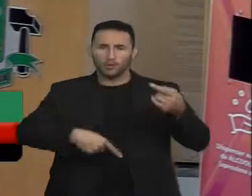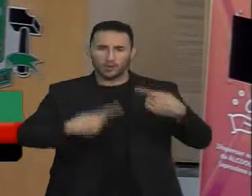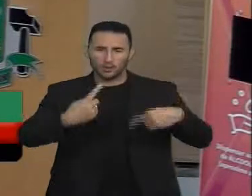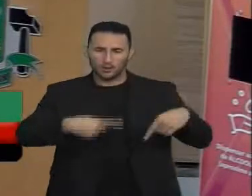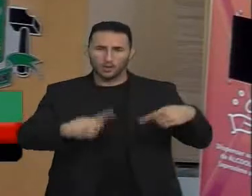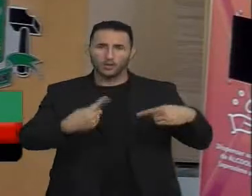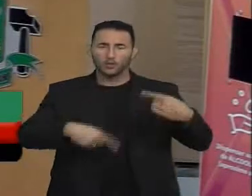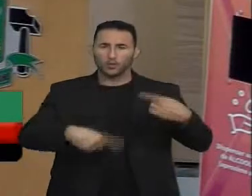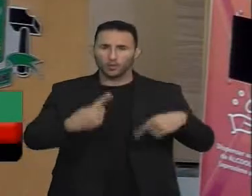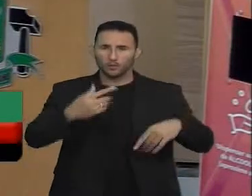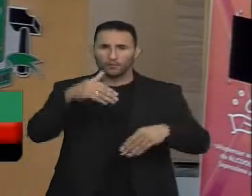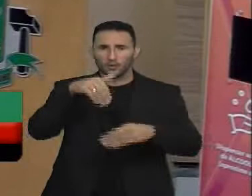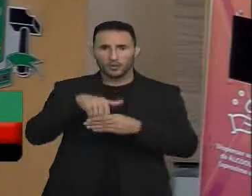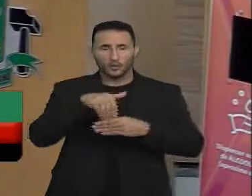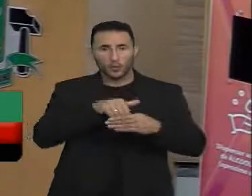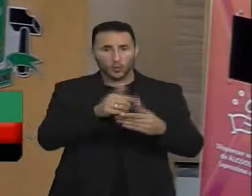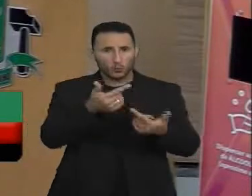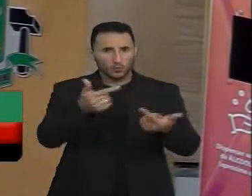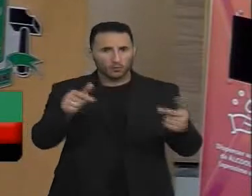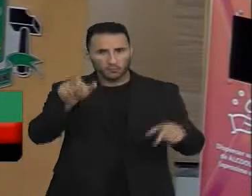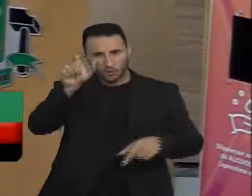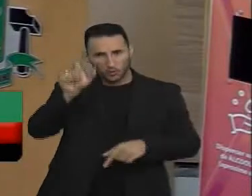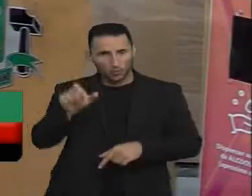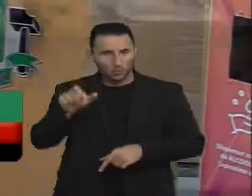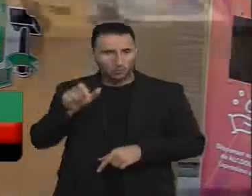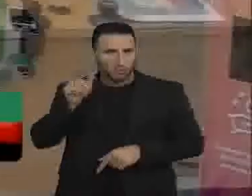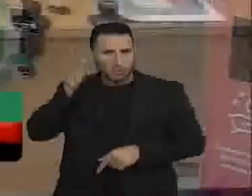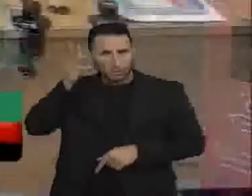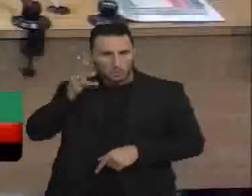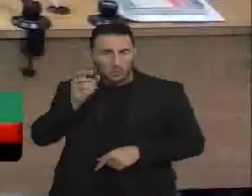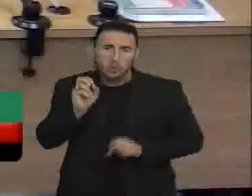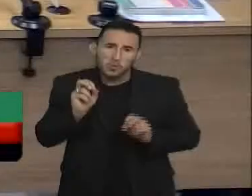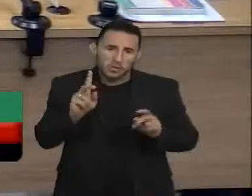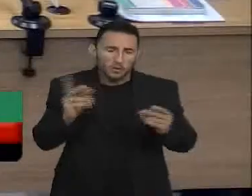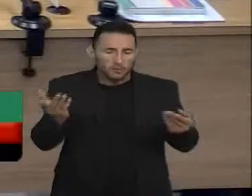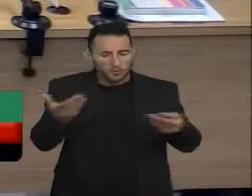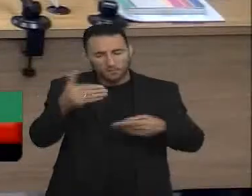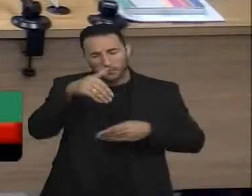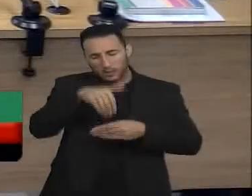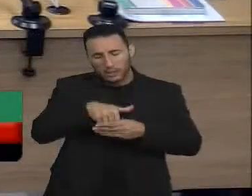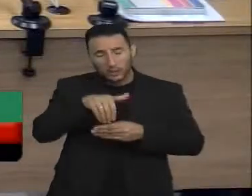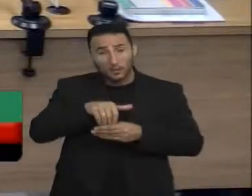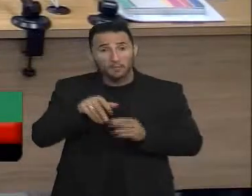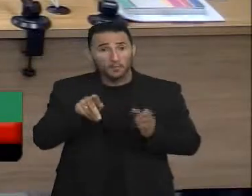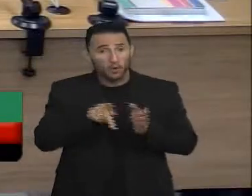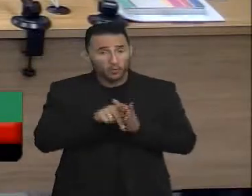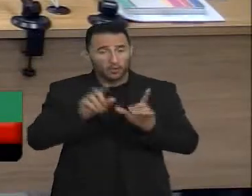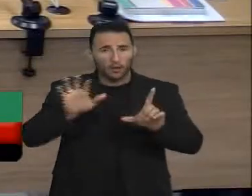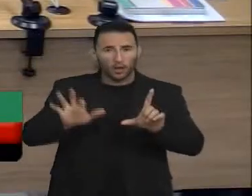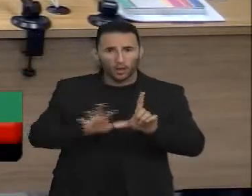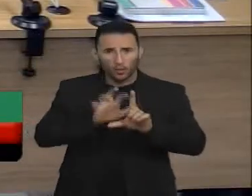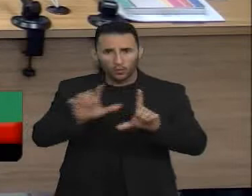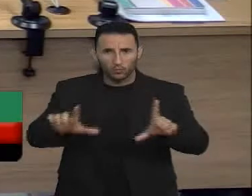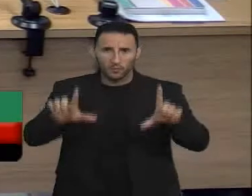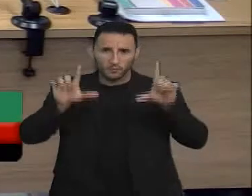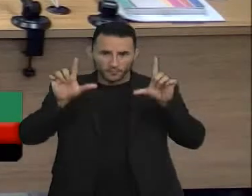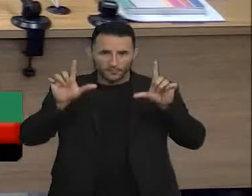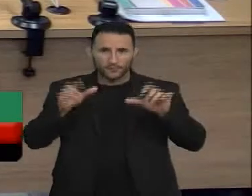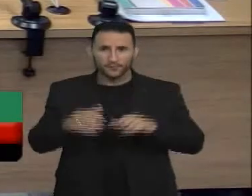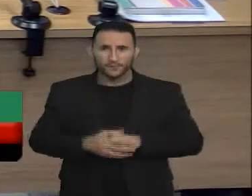discussão. Não havendo quem queira discutir, está em votação. A votação é eletrônica, senhores